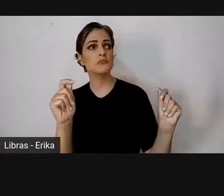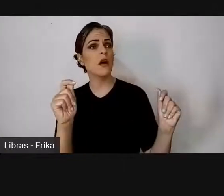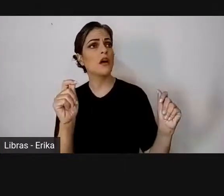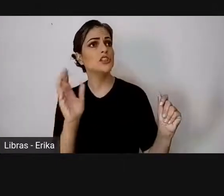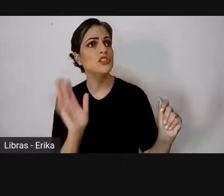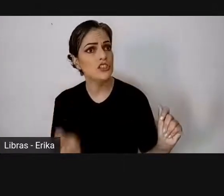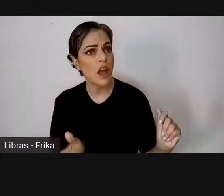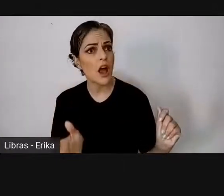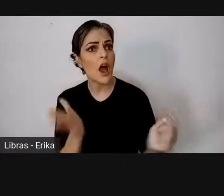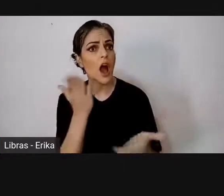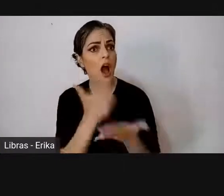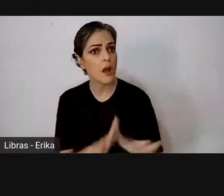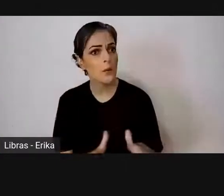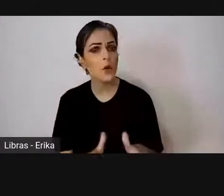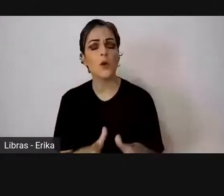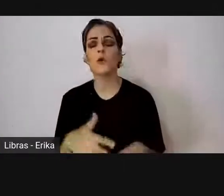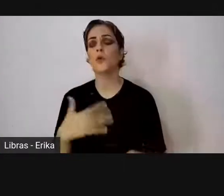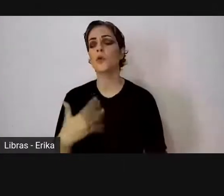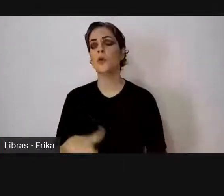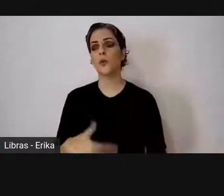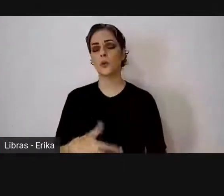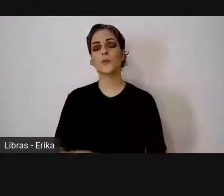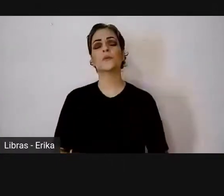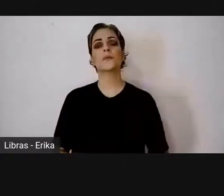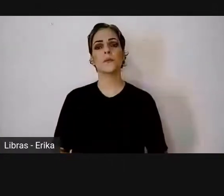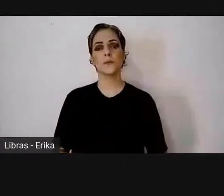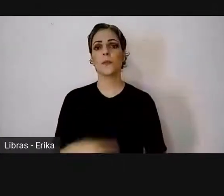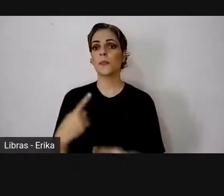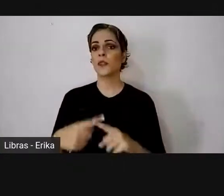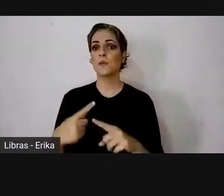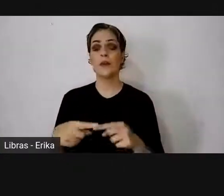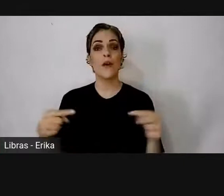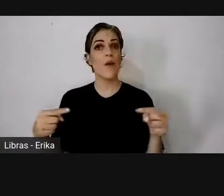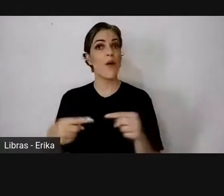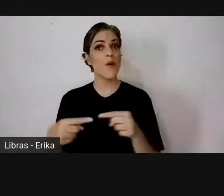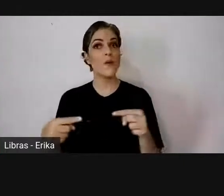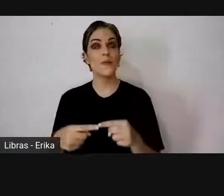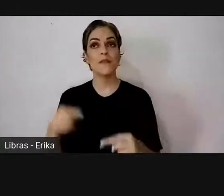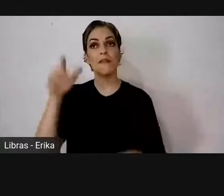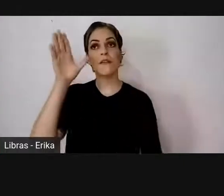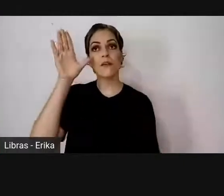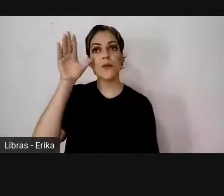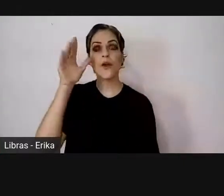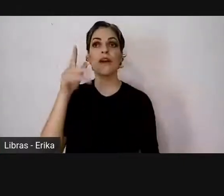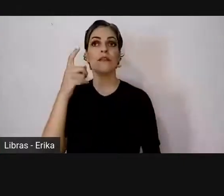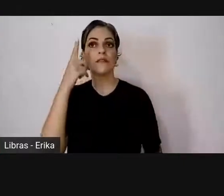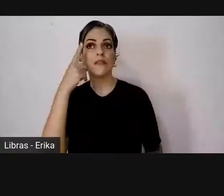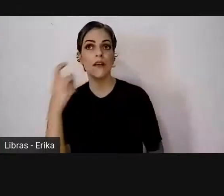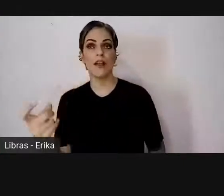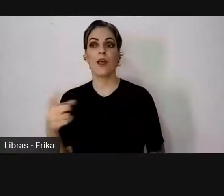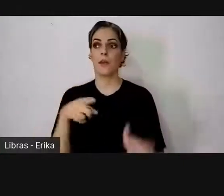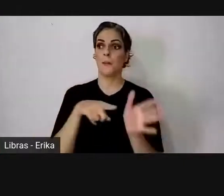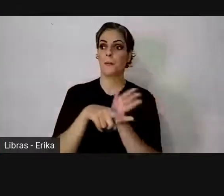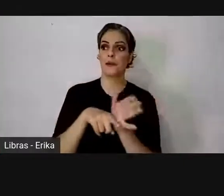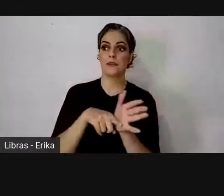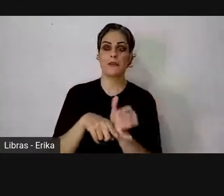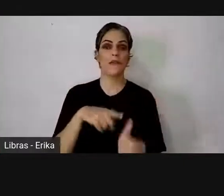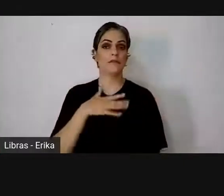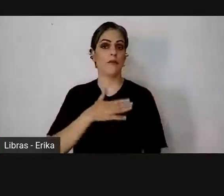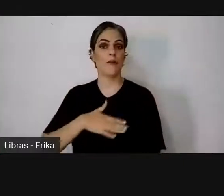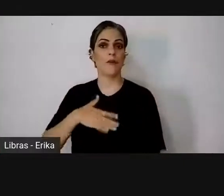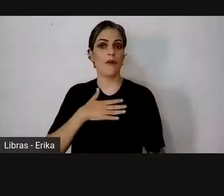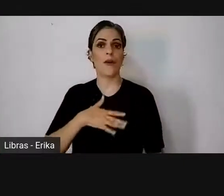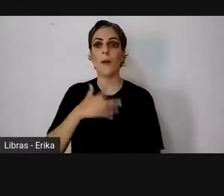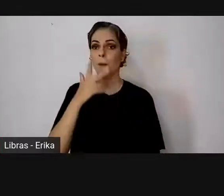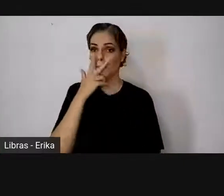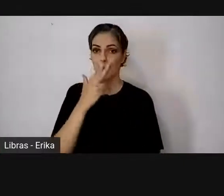E porque tudo isso estava muito ligado ao meu objeto de pesquisa, então, foi um processo, para mim, foi uma